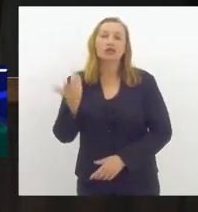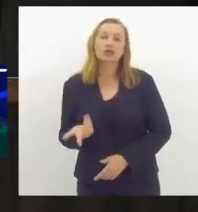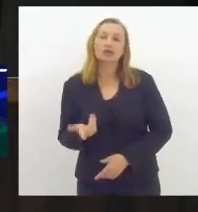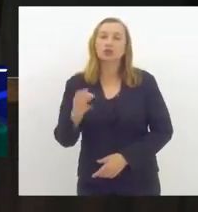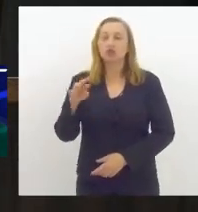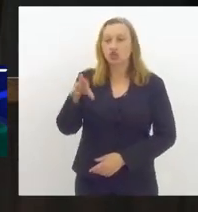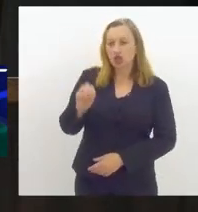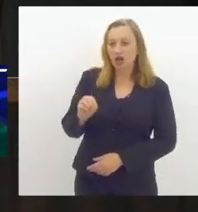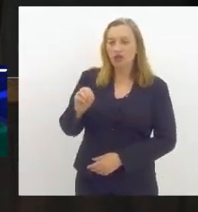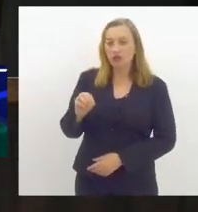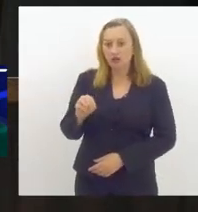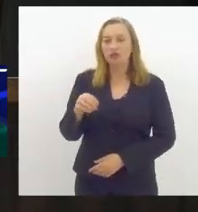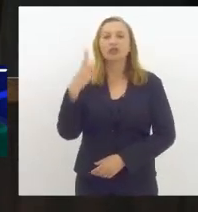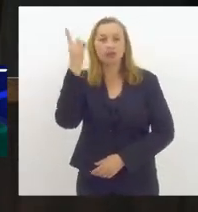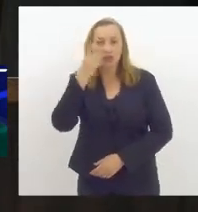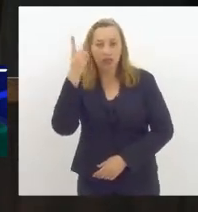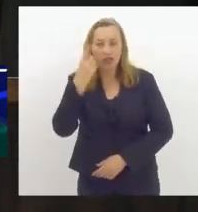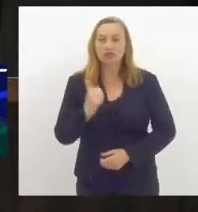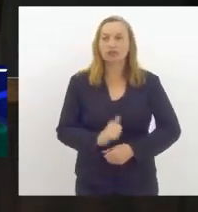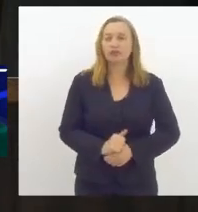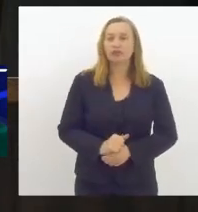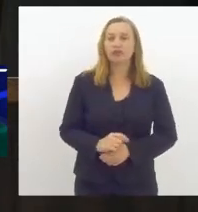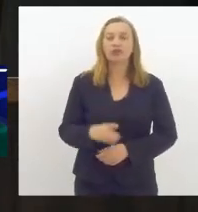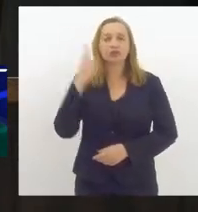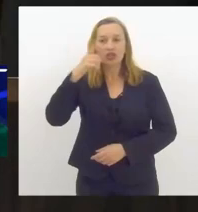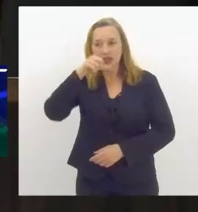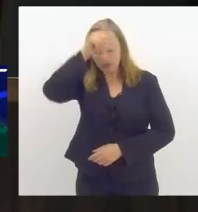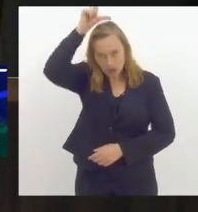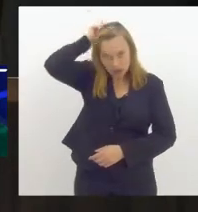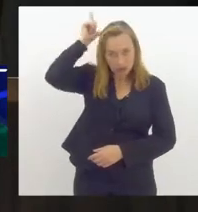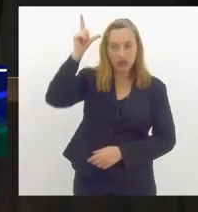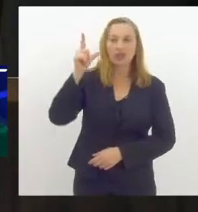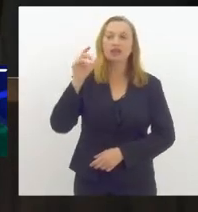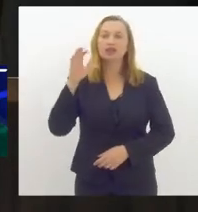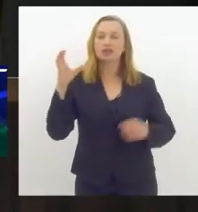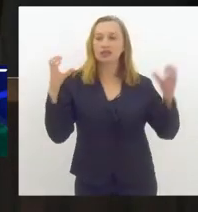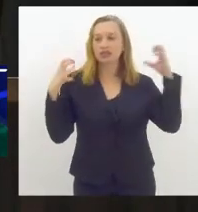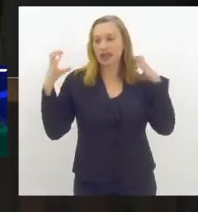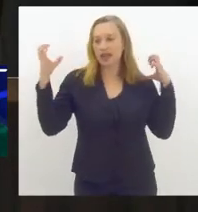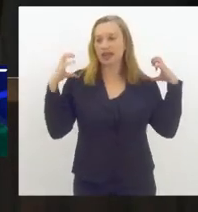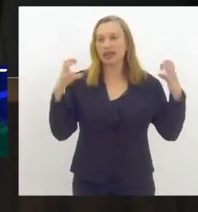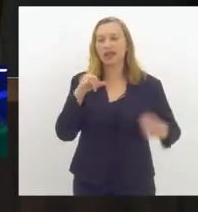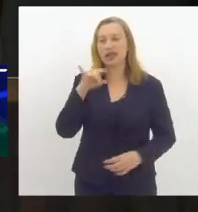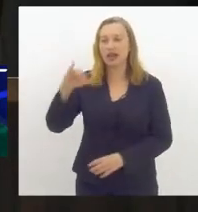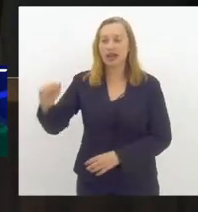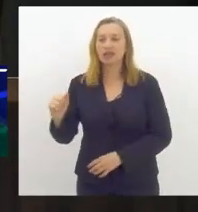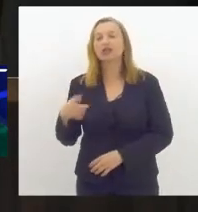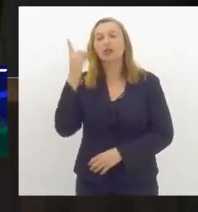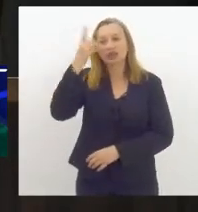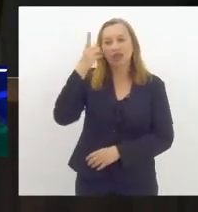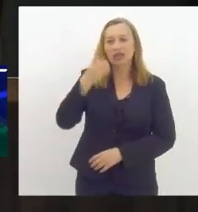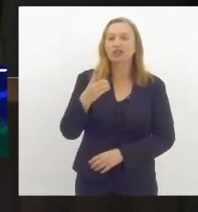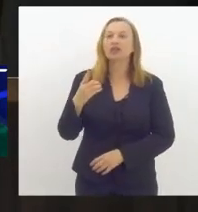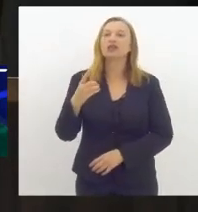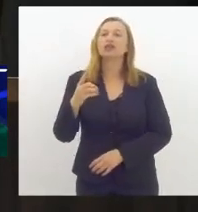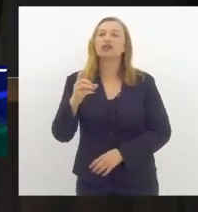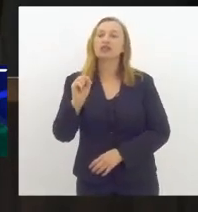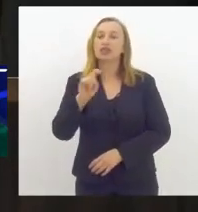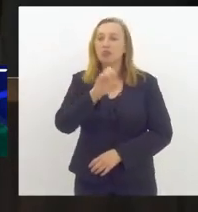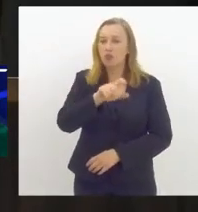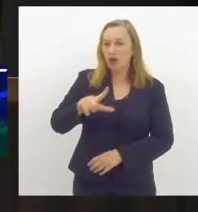Schmidt Deputado Luiz Paulo Deputado a Célia Jordão Deputado Samuel